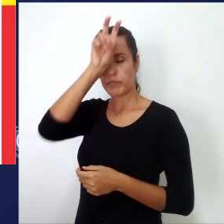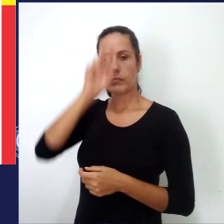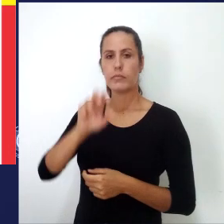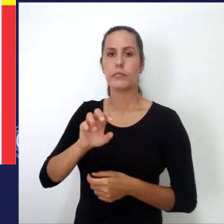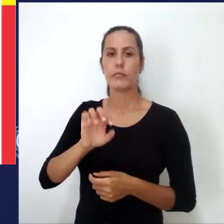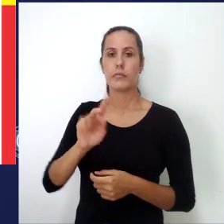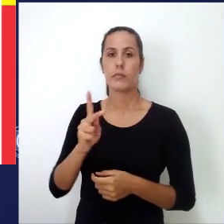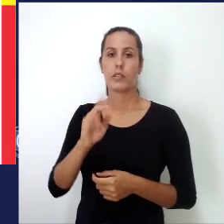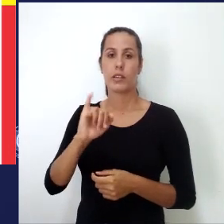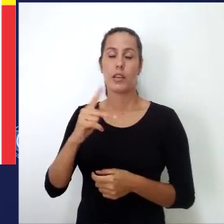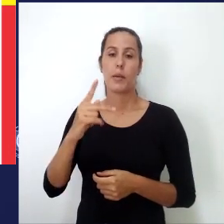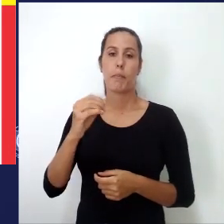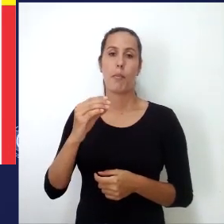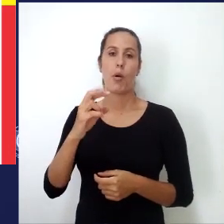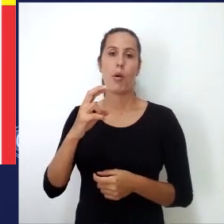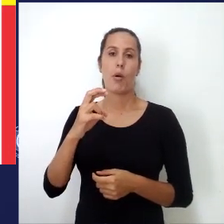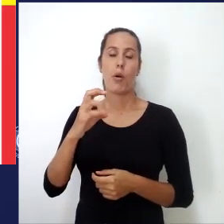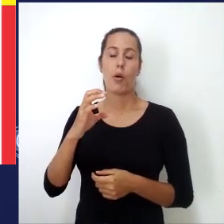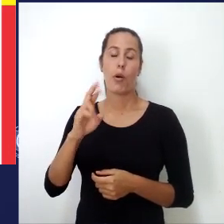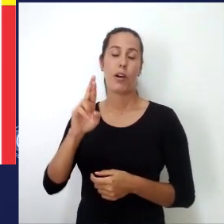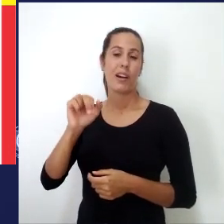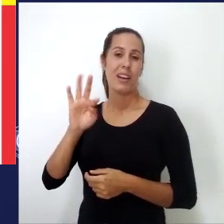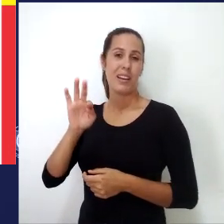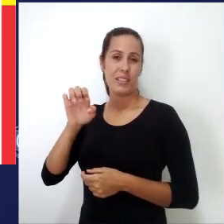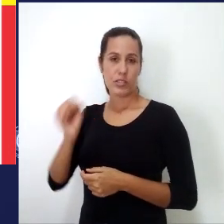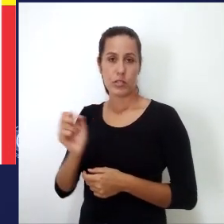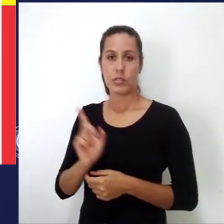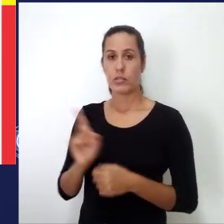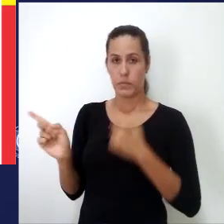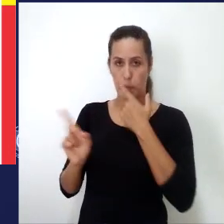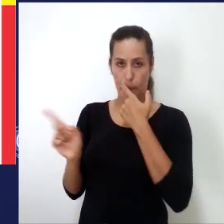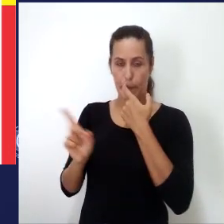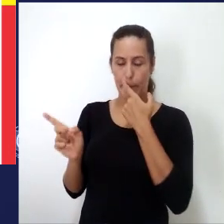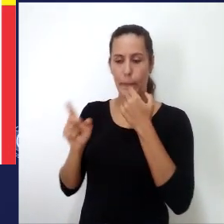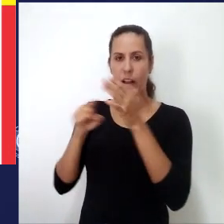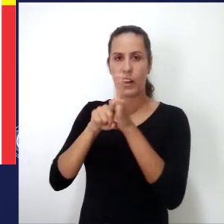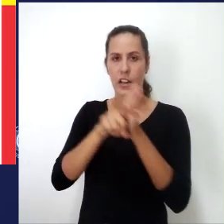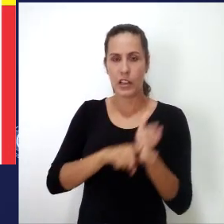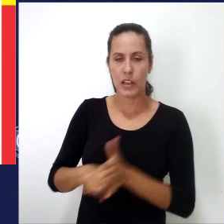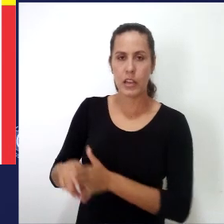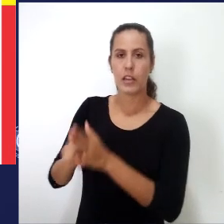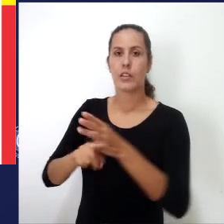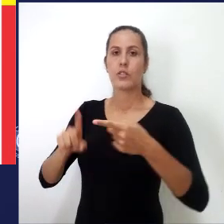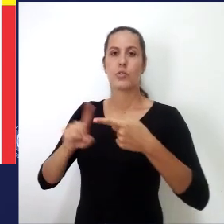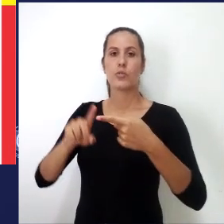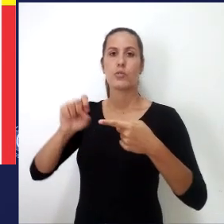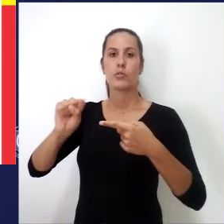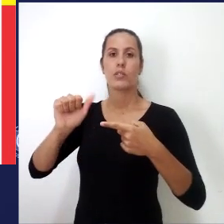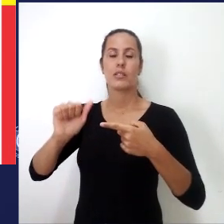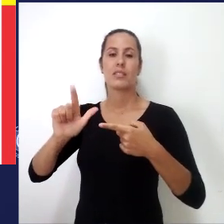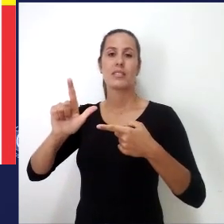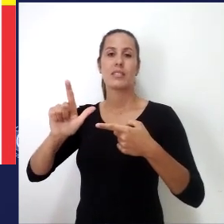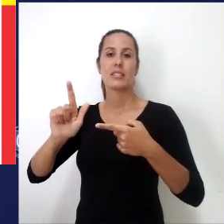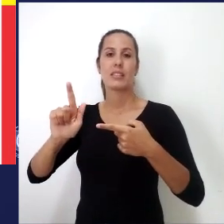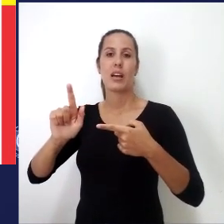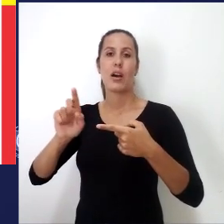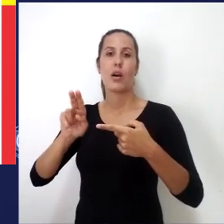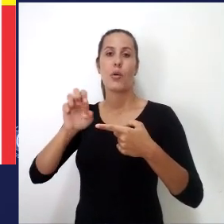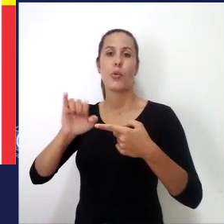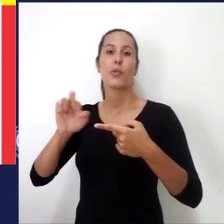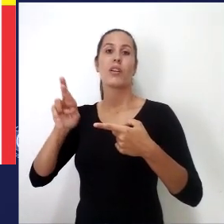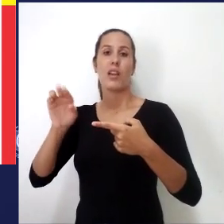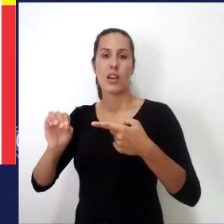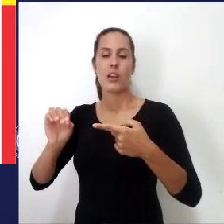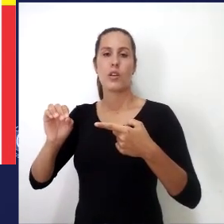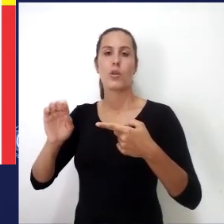Hipócrates. Ele nasceu no século V a.C. Ele teve um destaque pelos seus estudos com o salgueiro branco